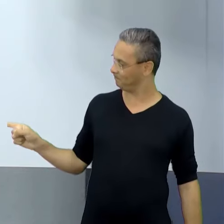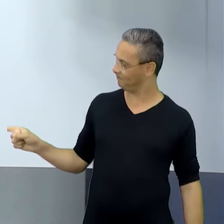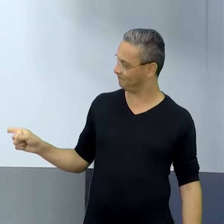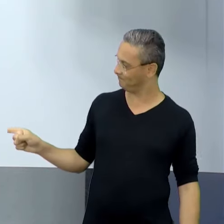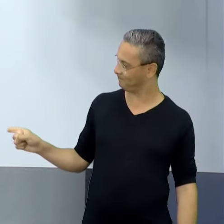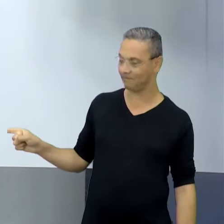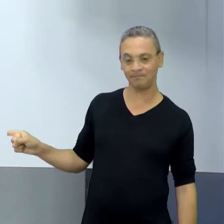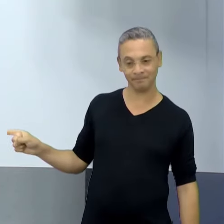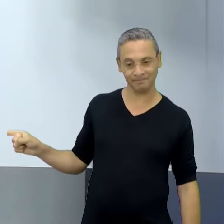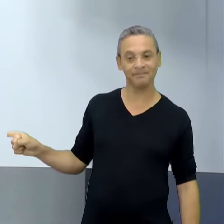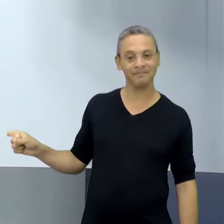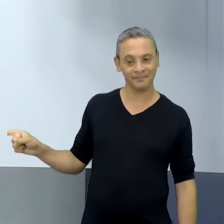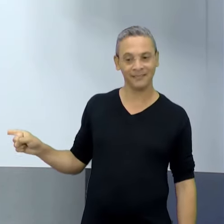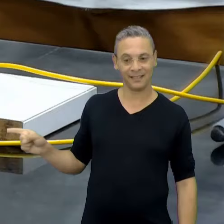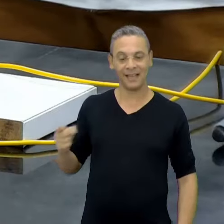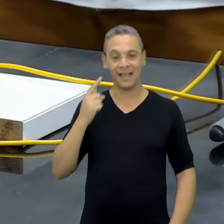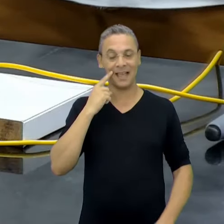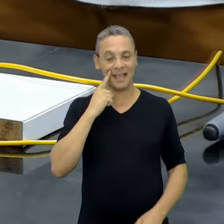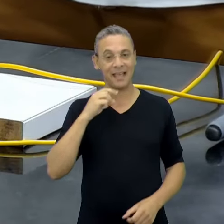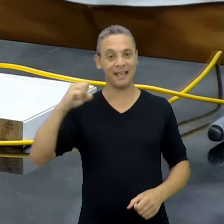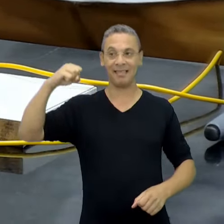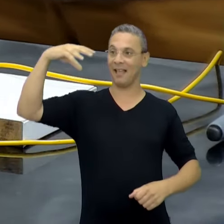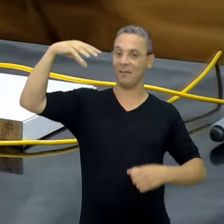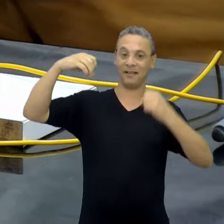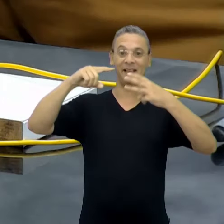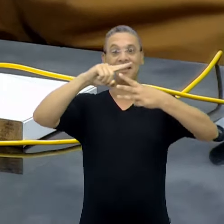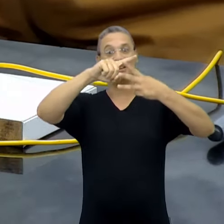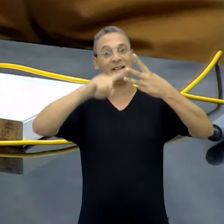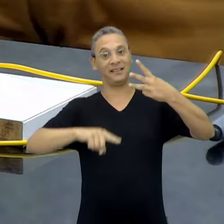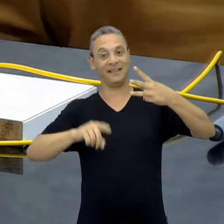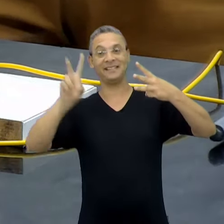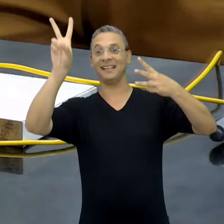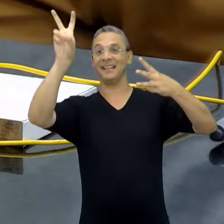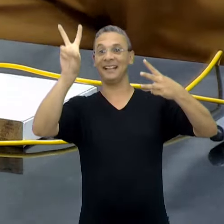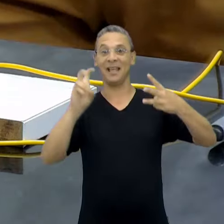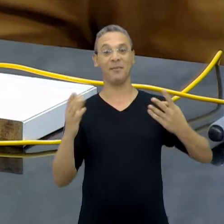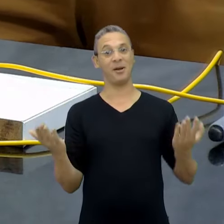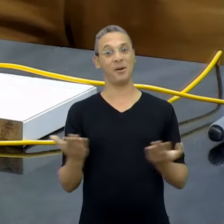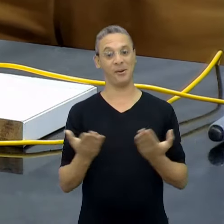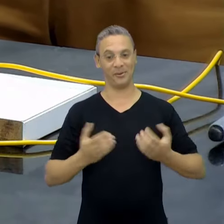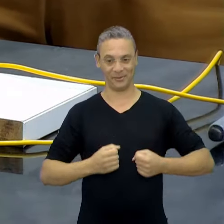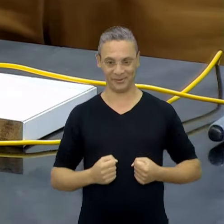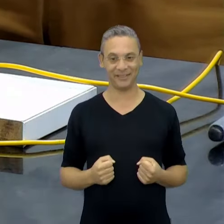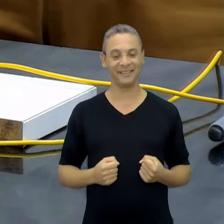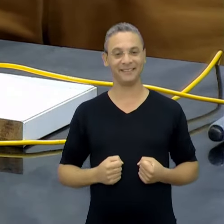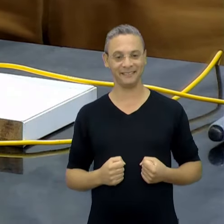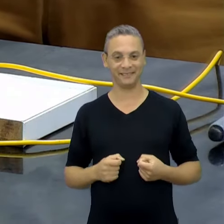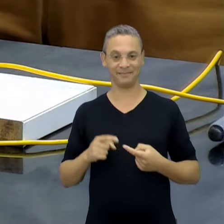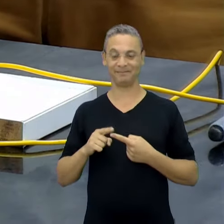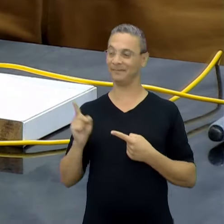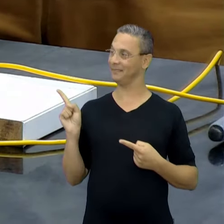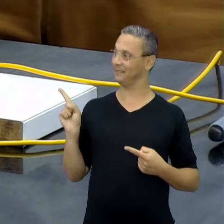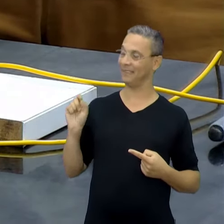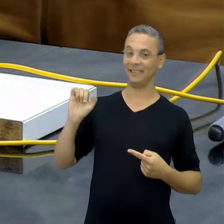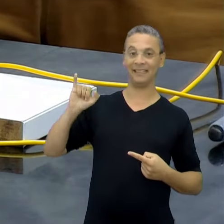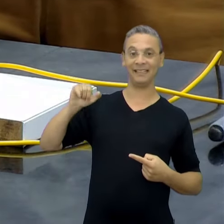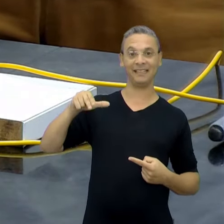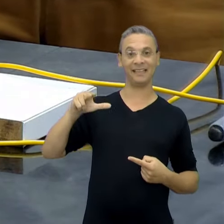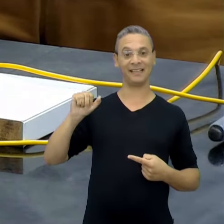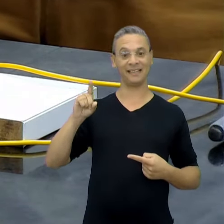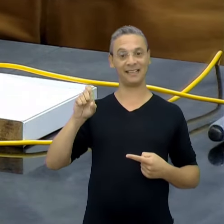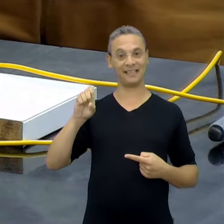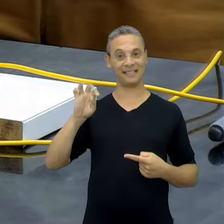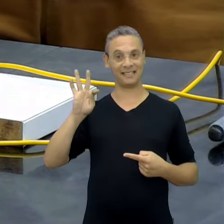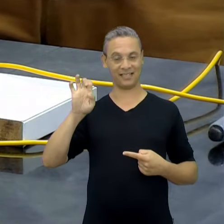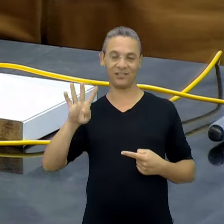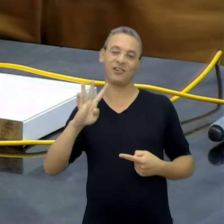justamente aí as lâmpadas que nós temos aí na temática de discussão, né? Então a gente tem a lâmpada incandescente, que é essa